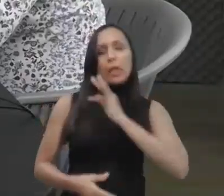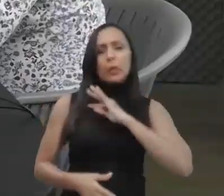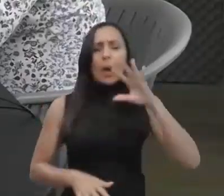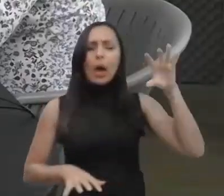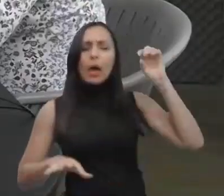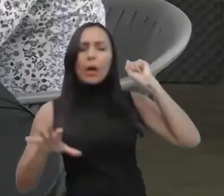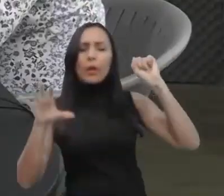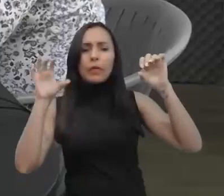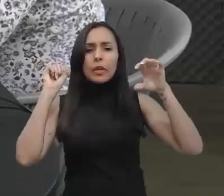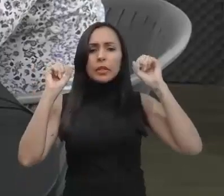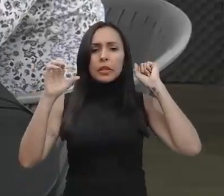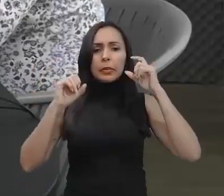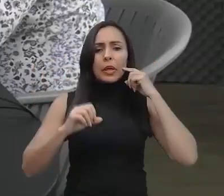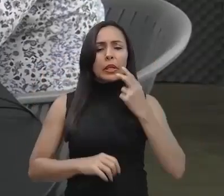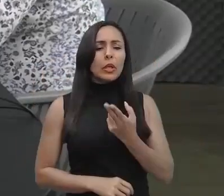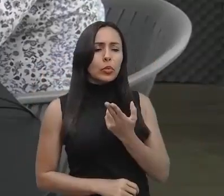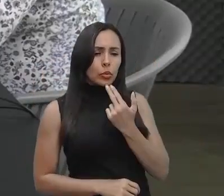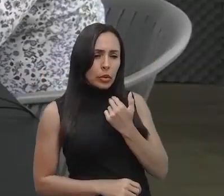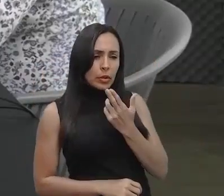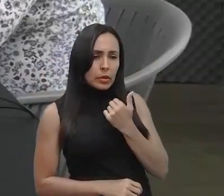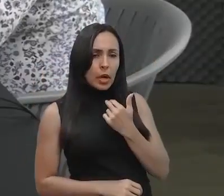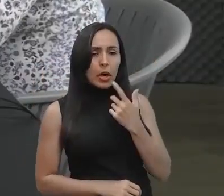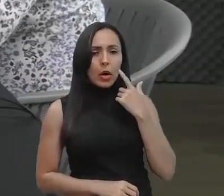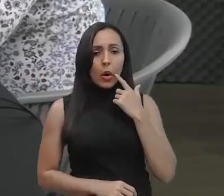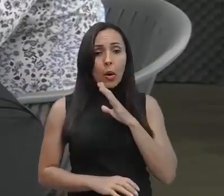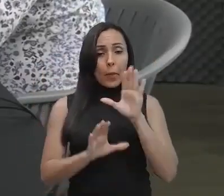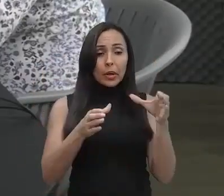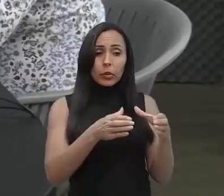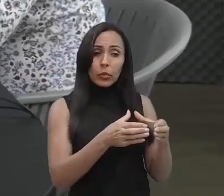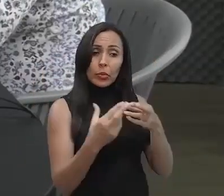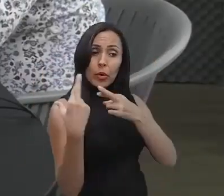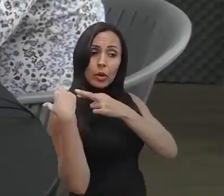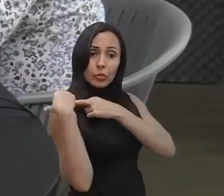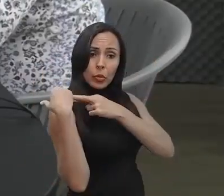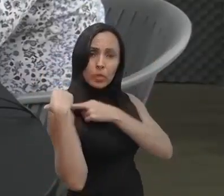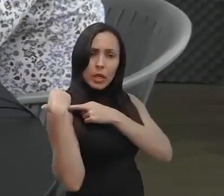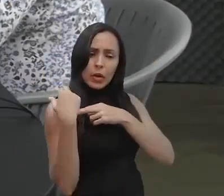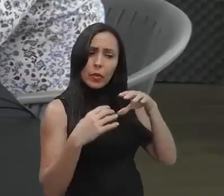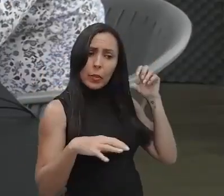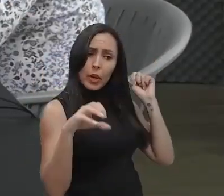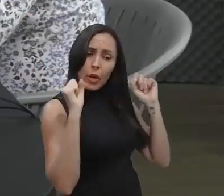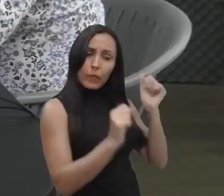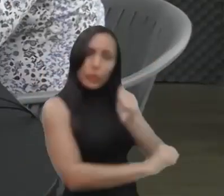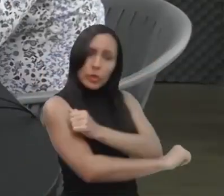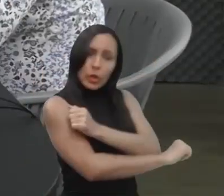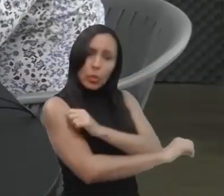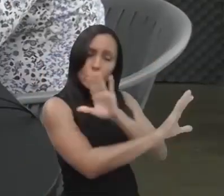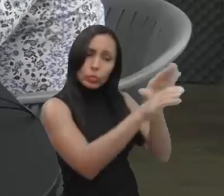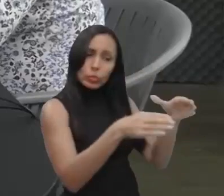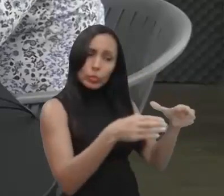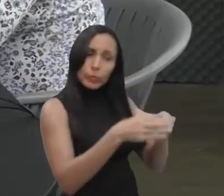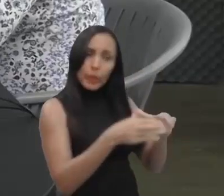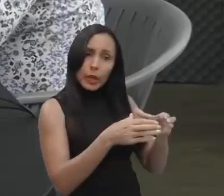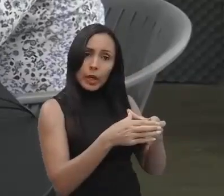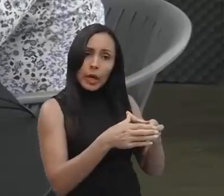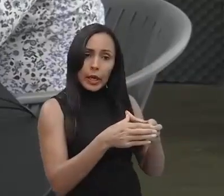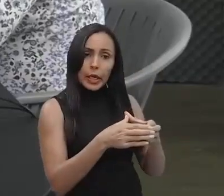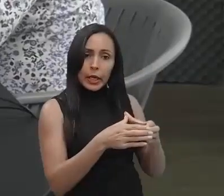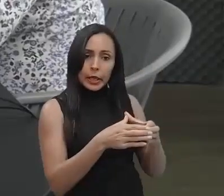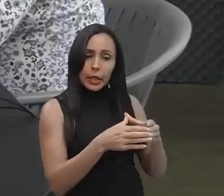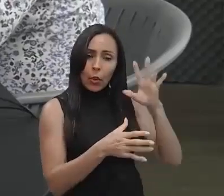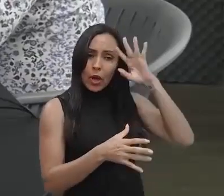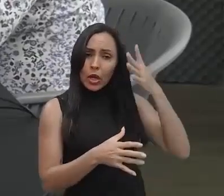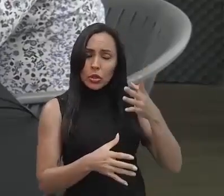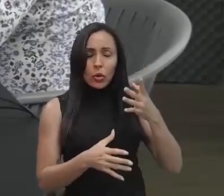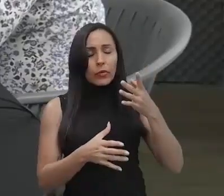pessoal da nutrição manda sabe manda equipe responsável para ouvir os alunos ouvir a queixa e sonar aquele problema então é dessa forma que a